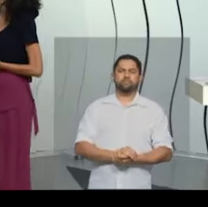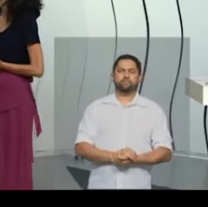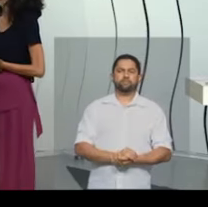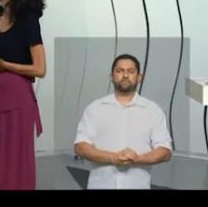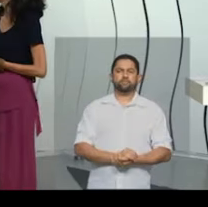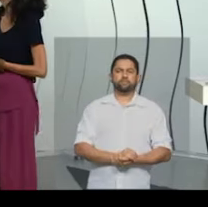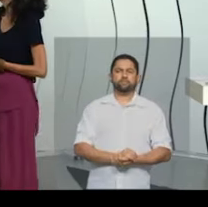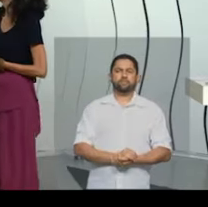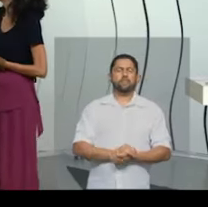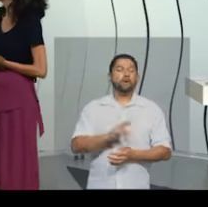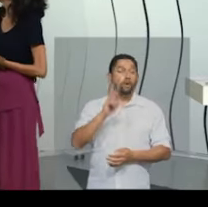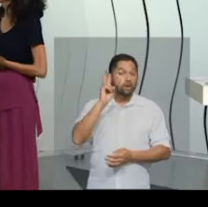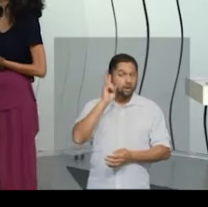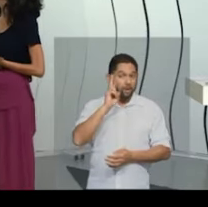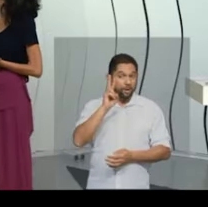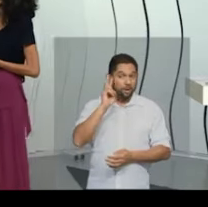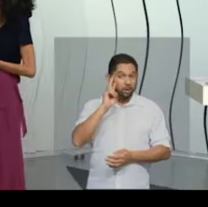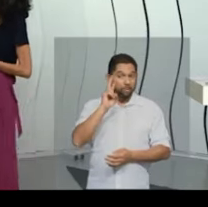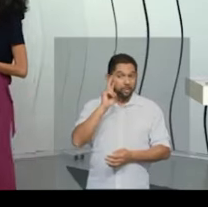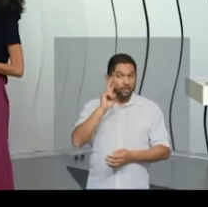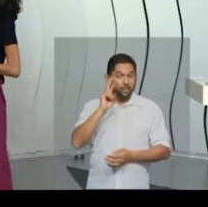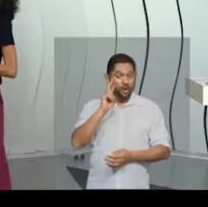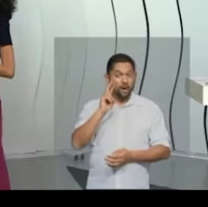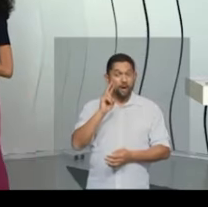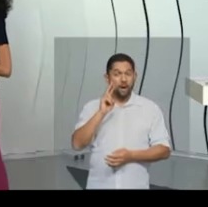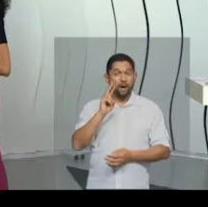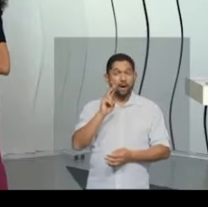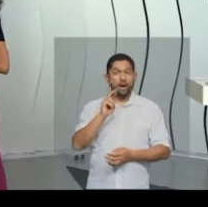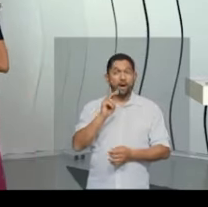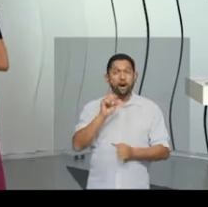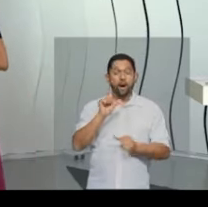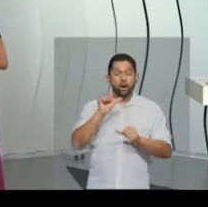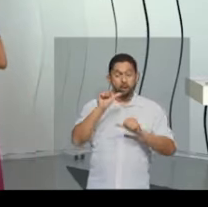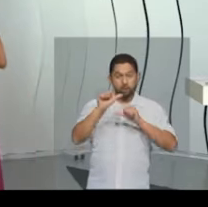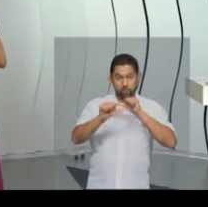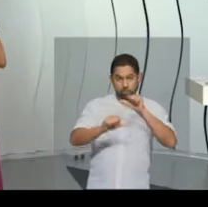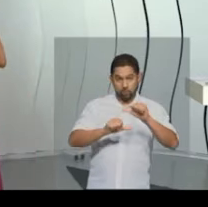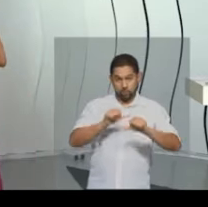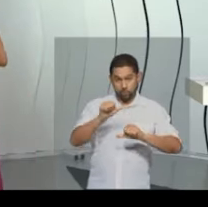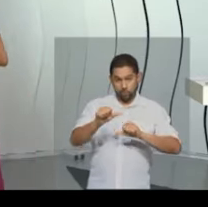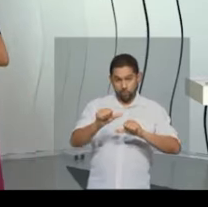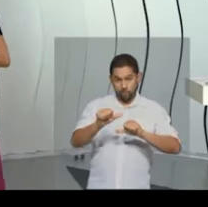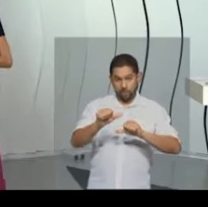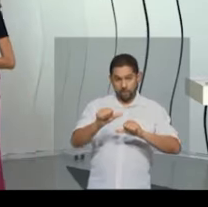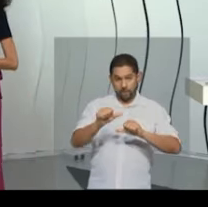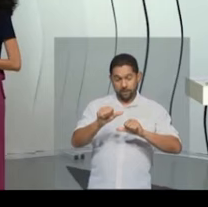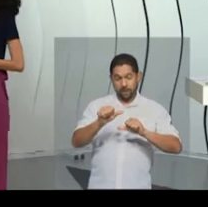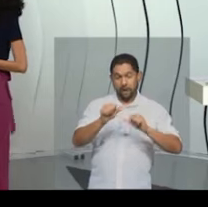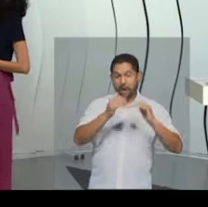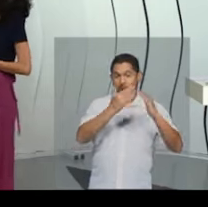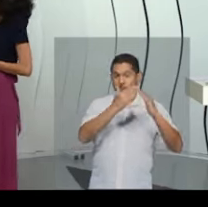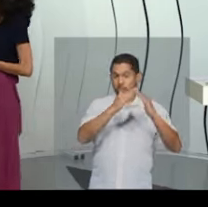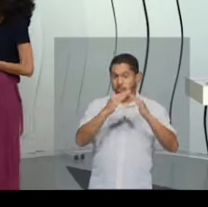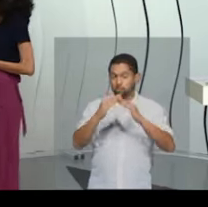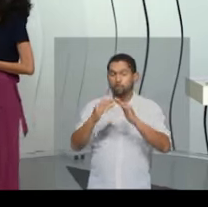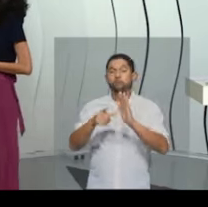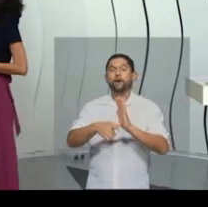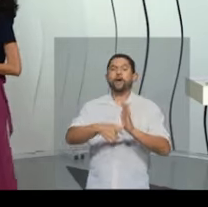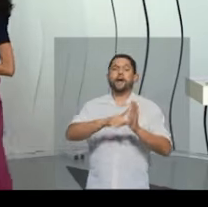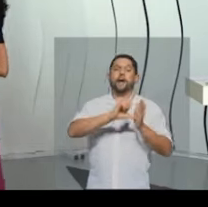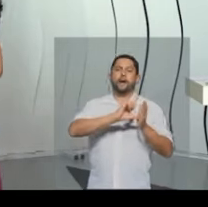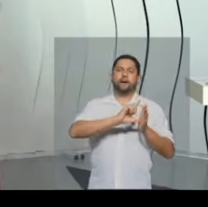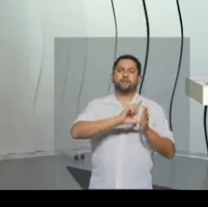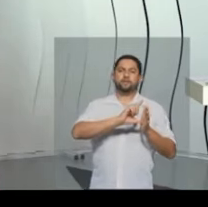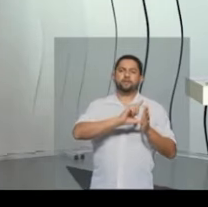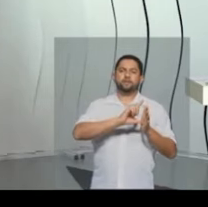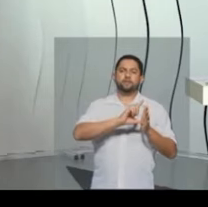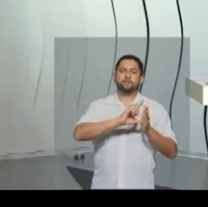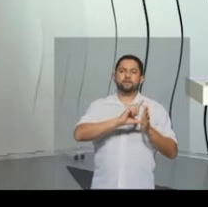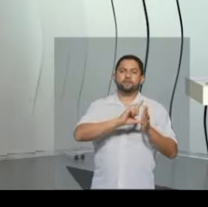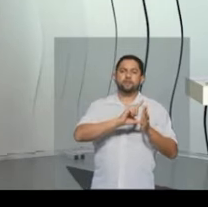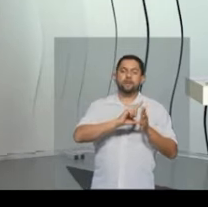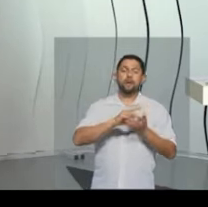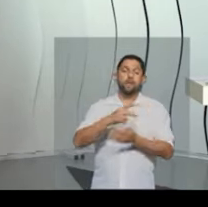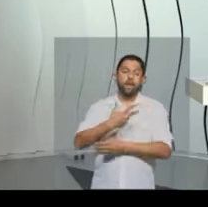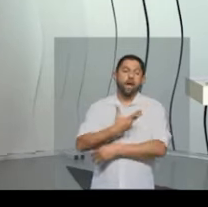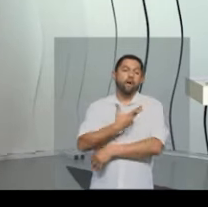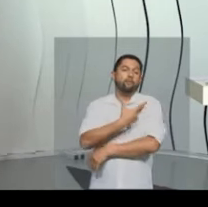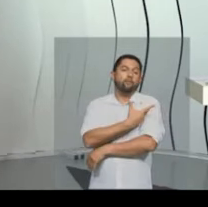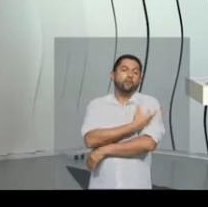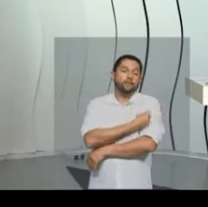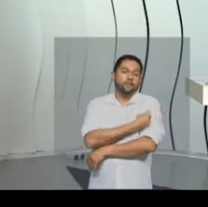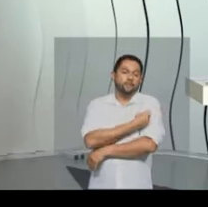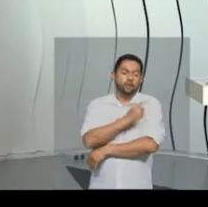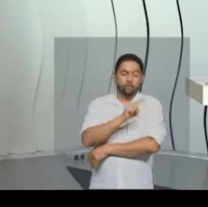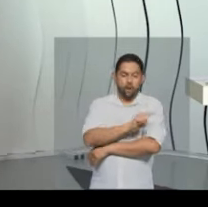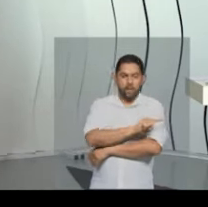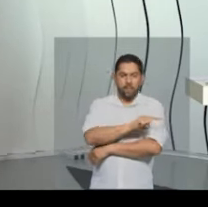Então, lembre-se que a reforma Pereira Passos foi pouco antes. Mas a revolta da vacina,